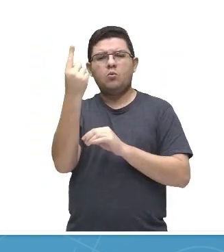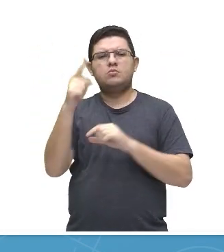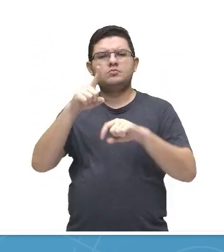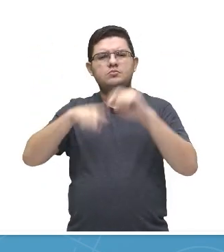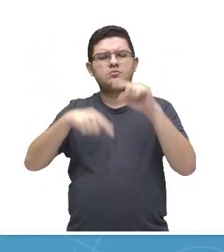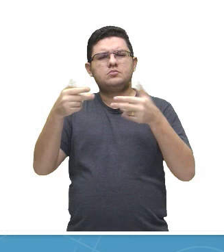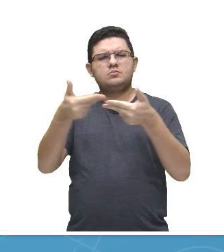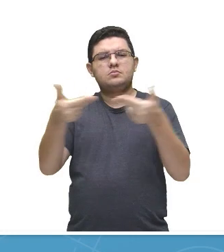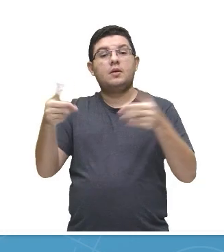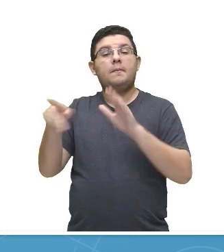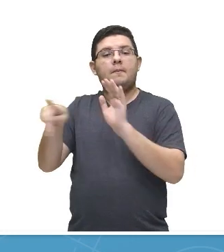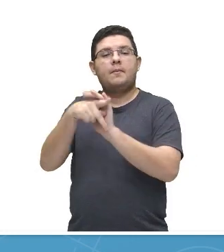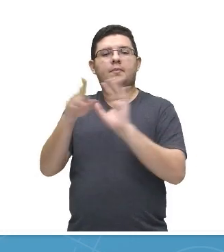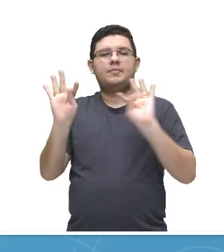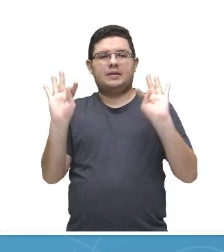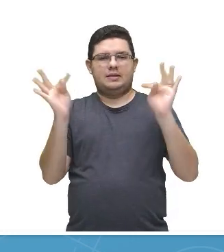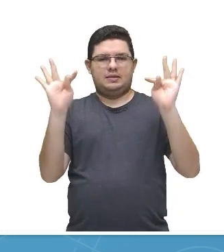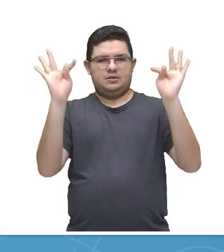da tecnologia.